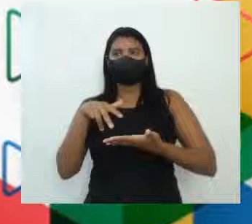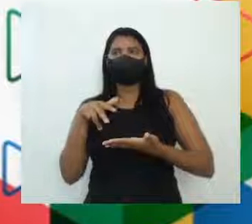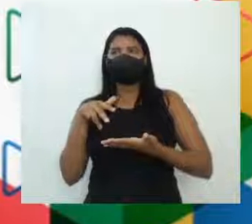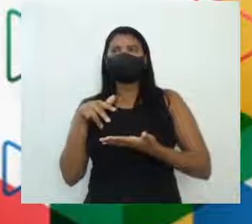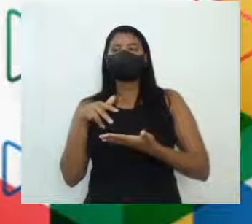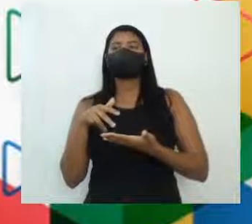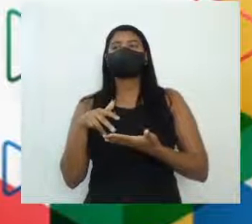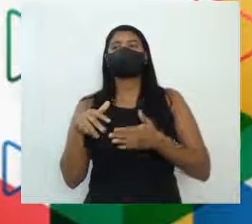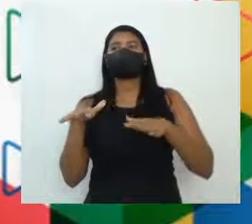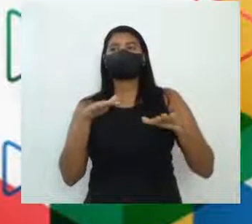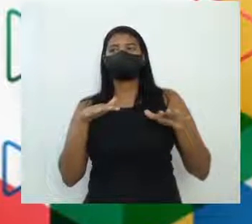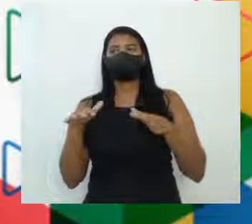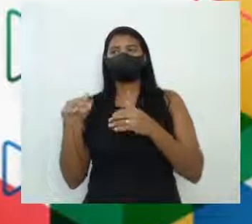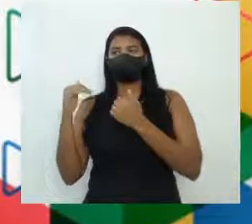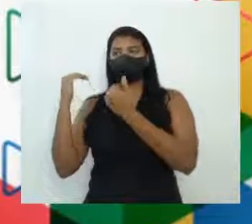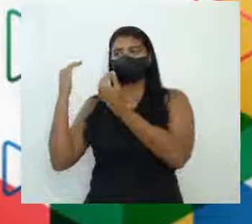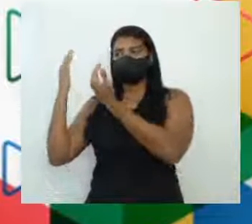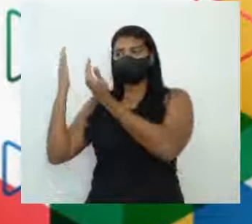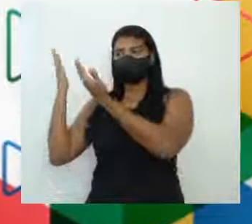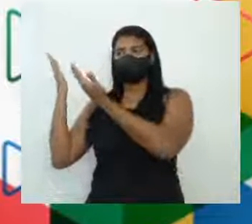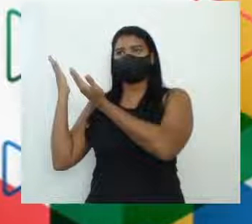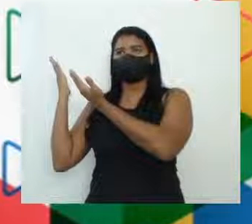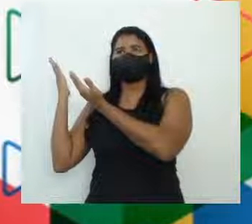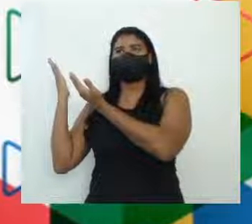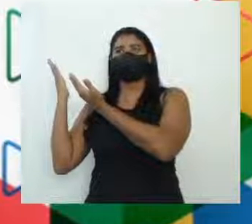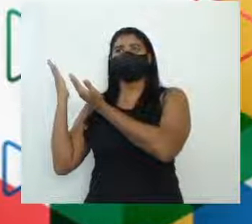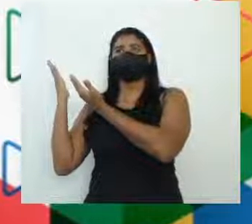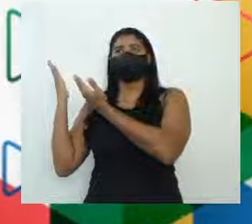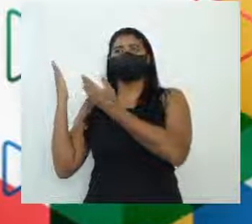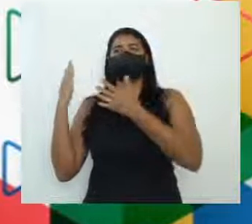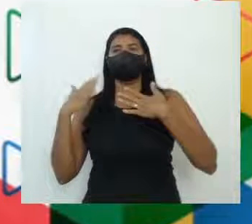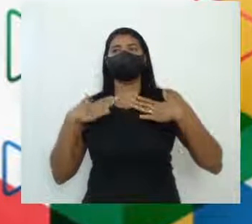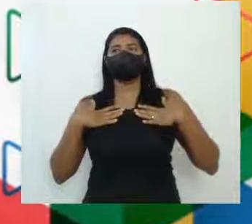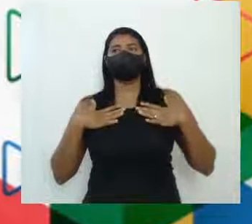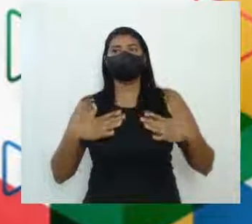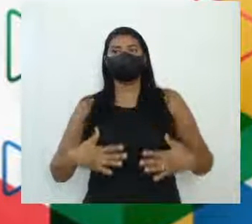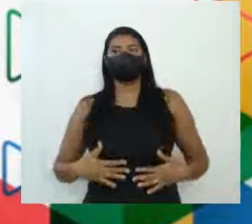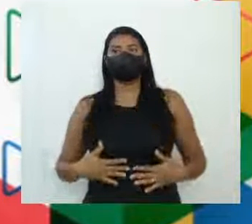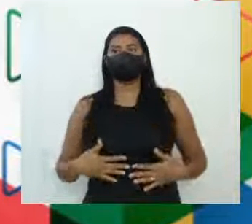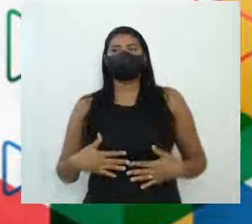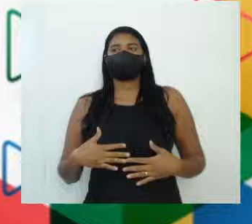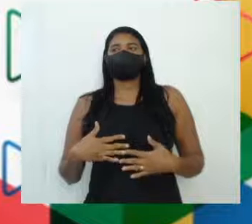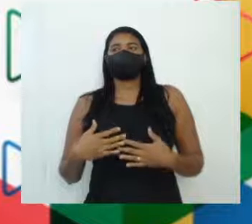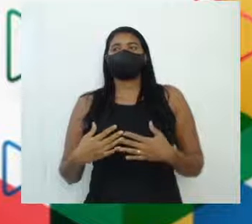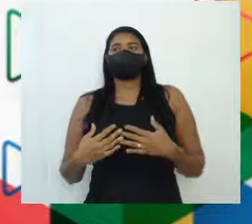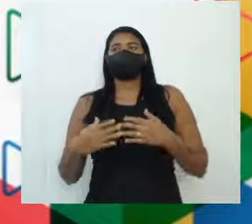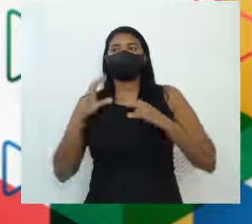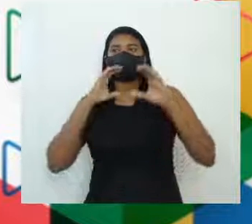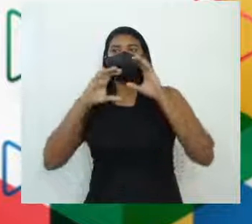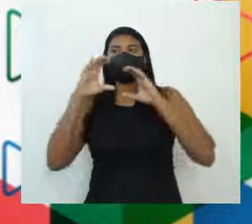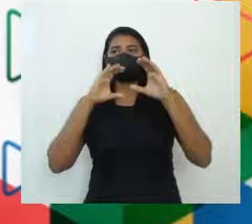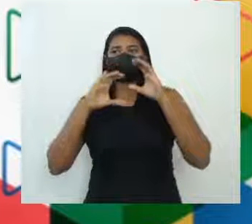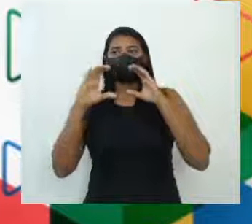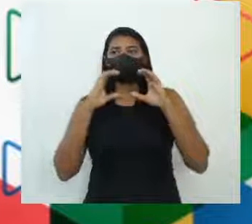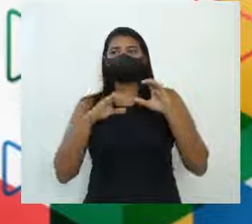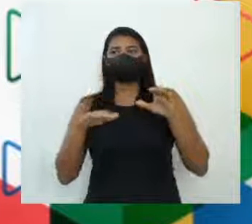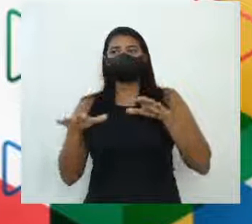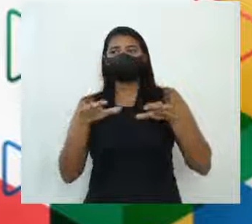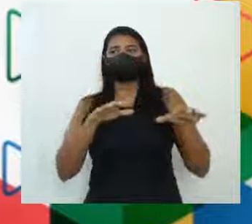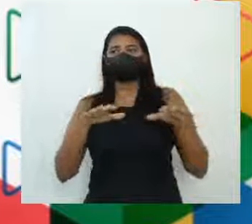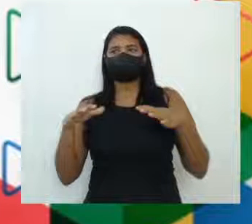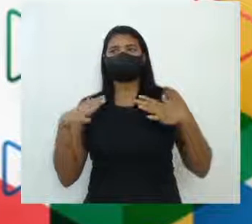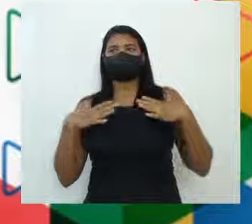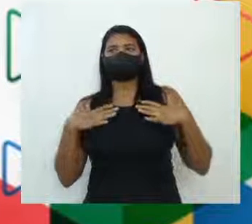as interpretações. O corpo fala, se comunica através dos movimentos. Segundo Rudolf